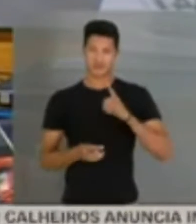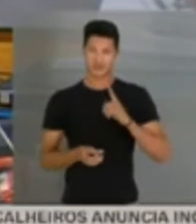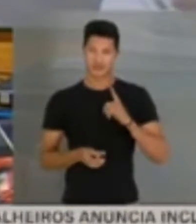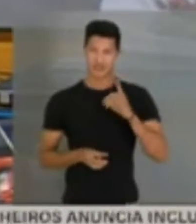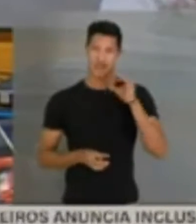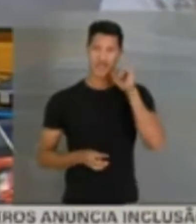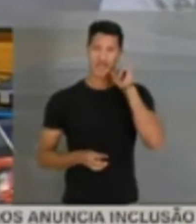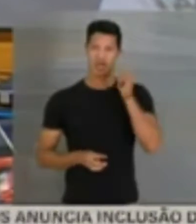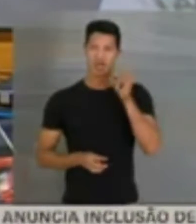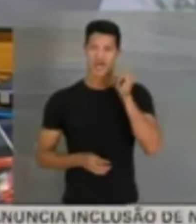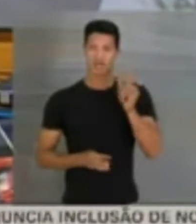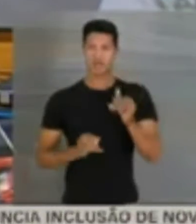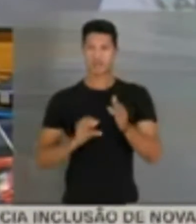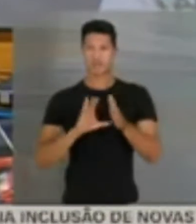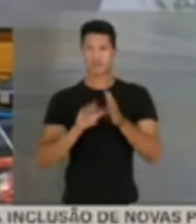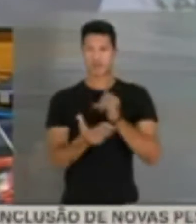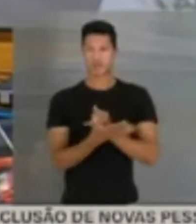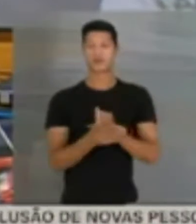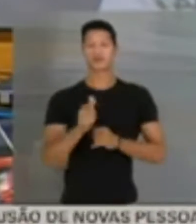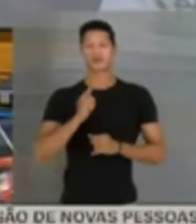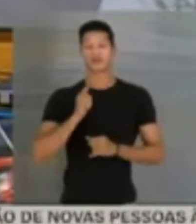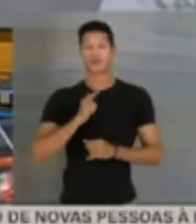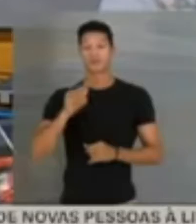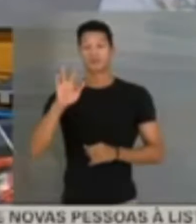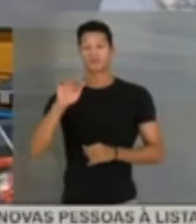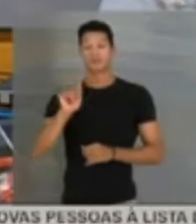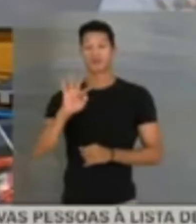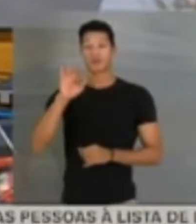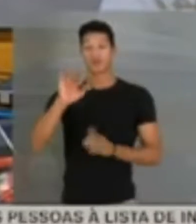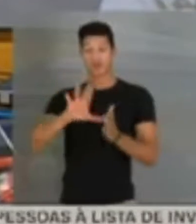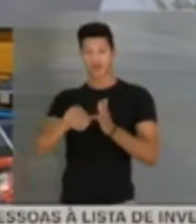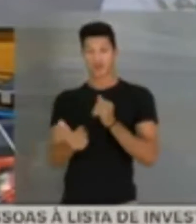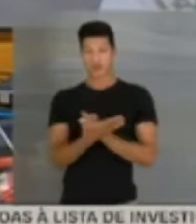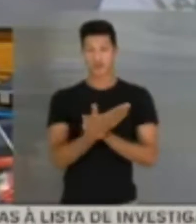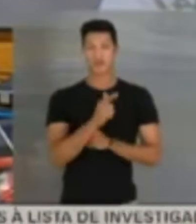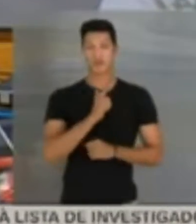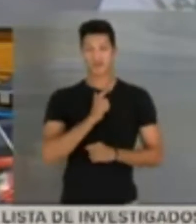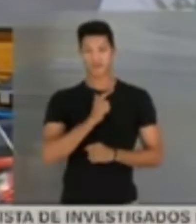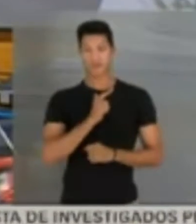Existe a narrativa da corrupção e existe o fato corrupção